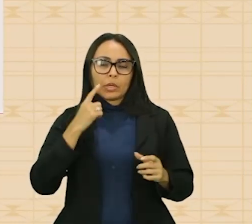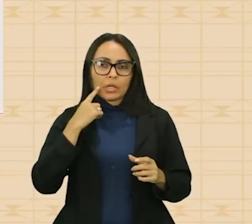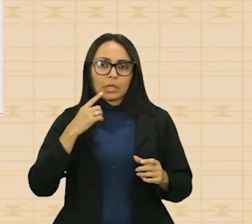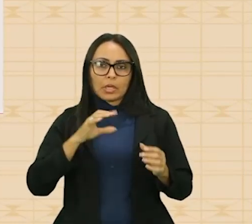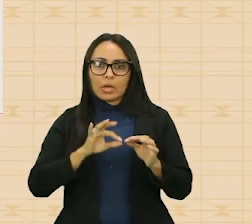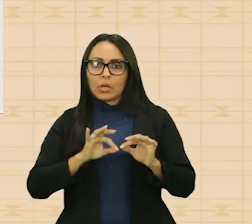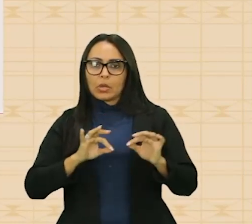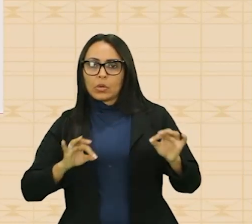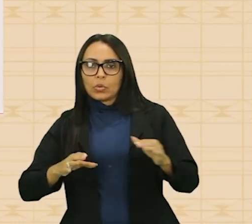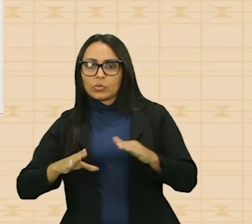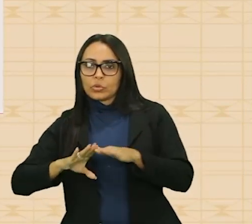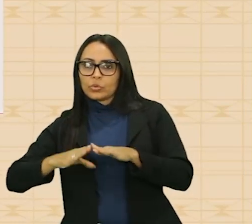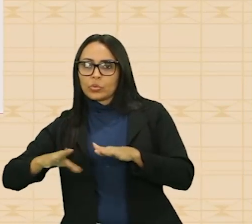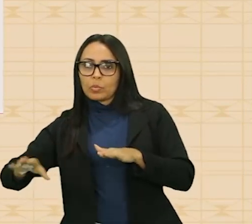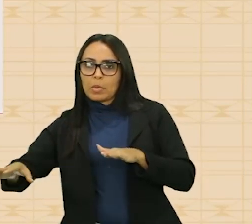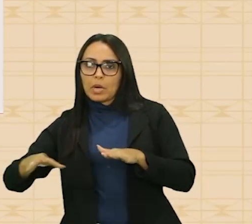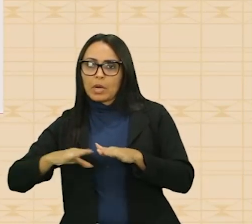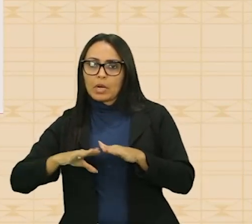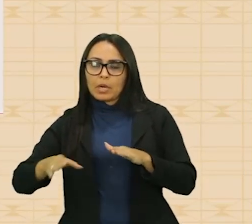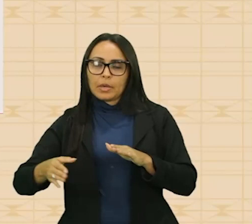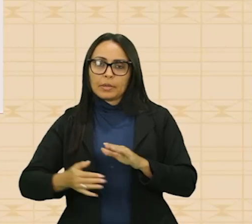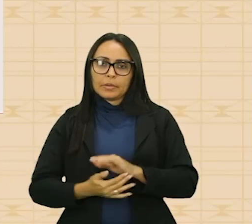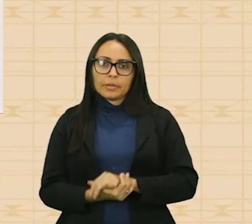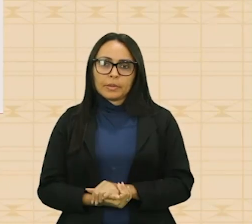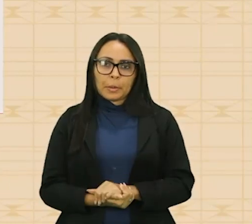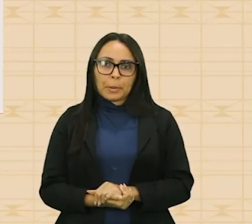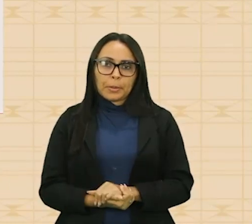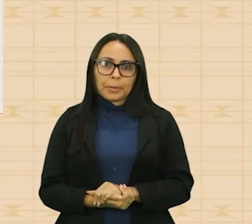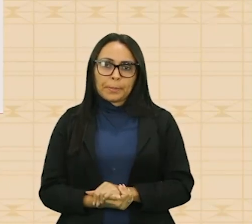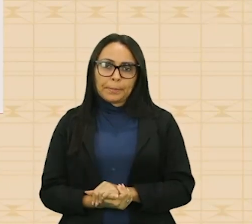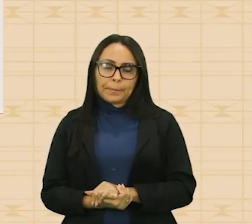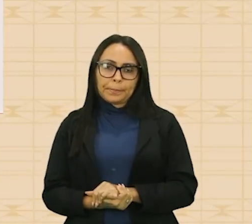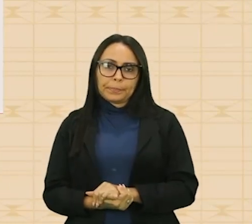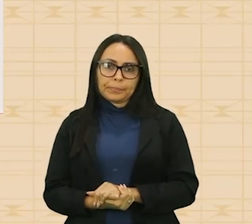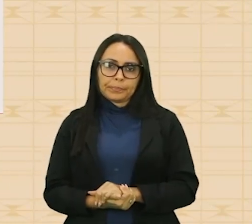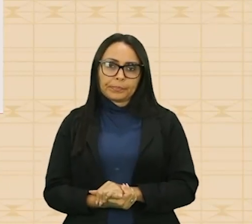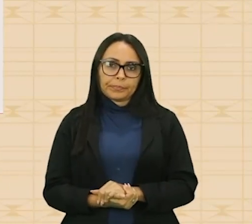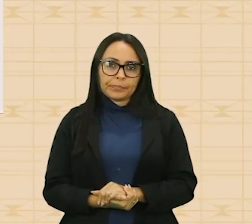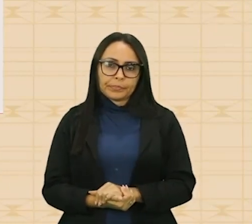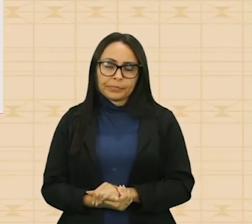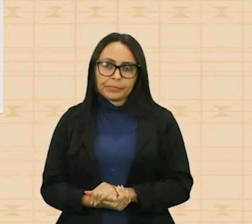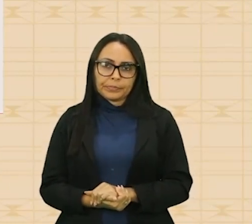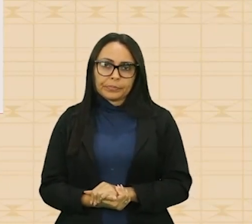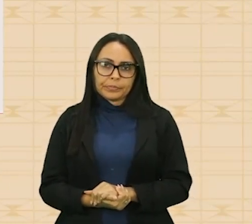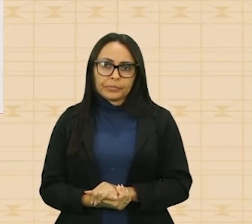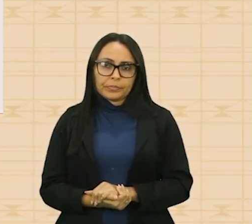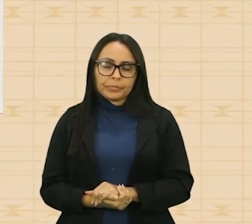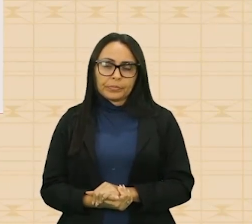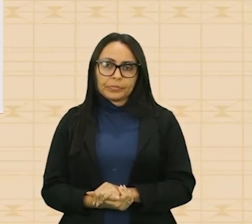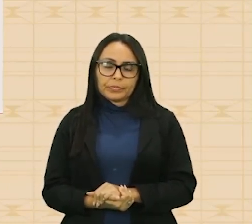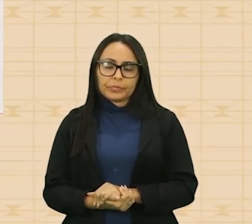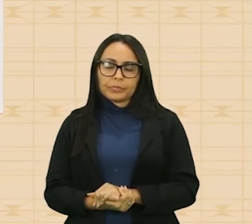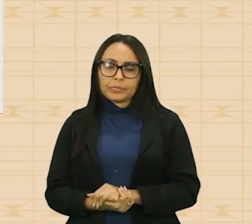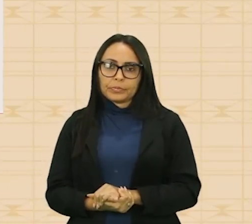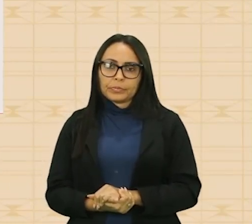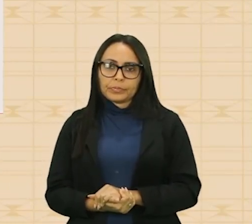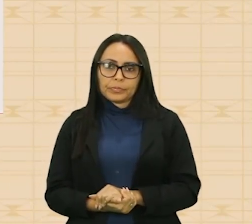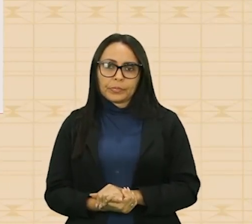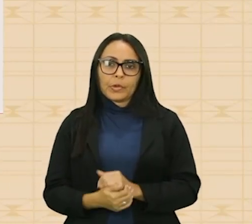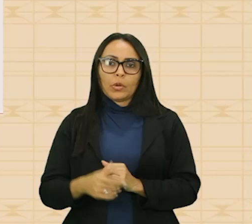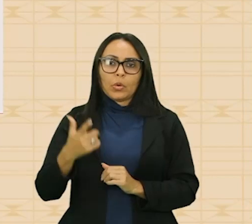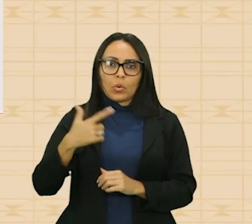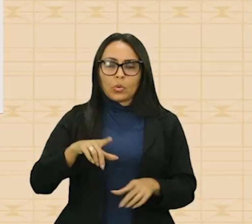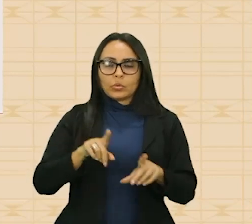sofrem efeito da continentalidade, ou seja, a ausência da maritimidade. Um outro fator